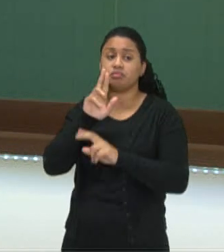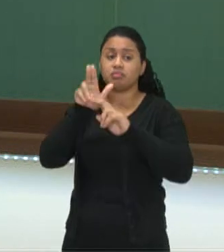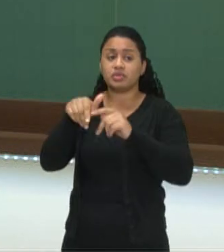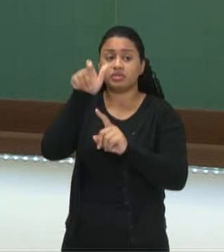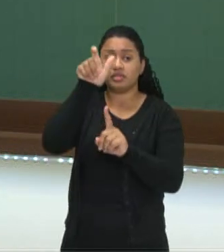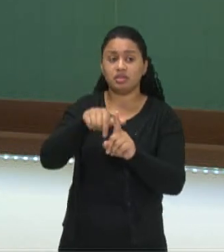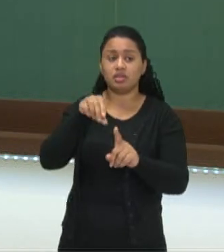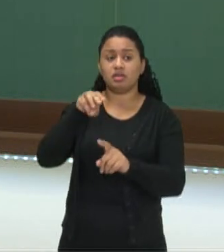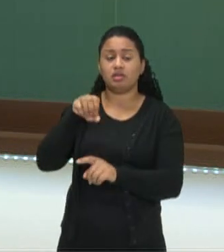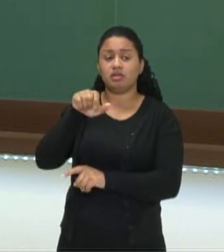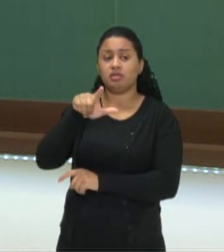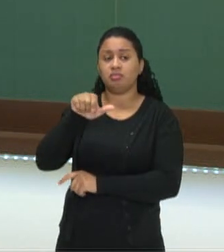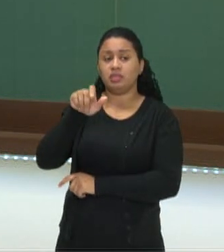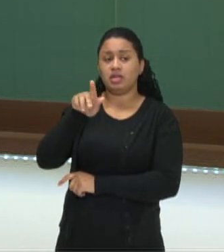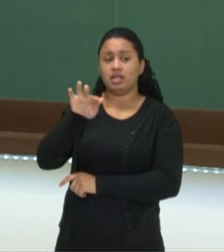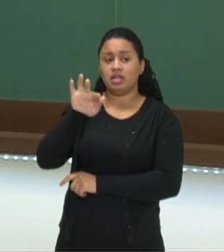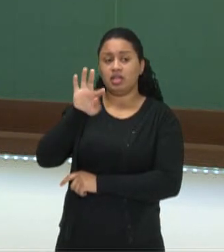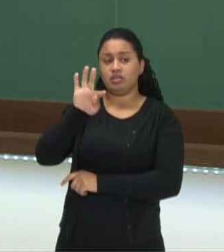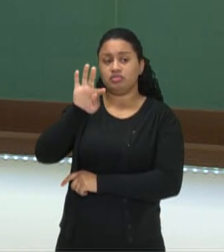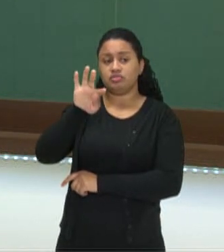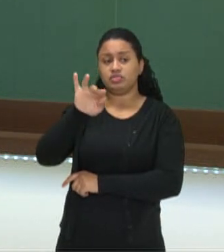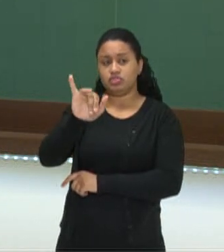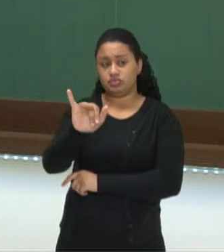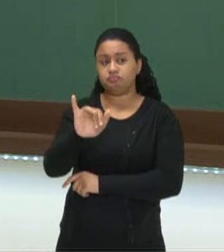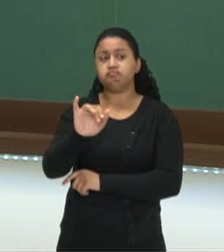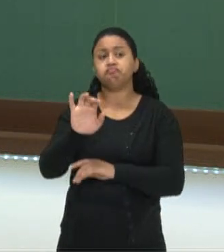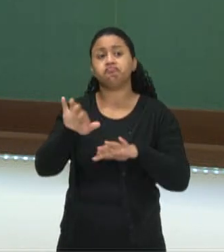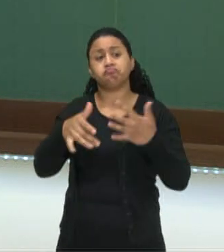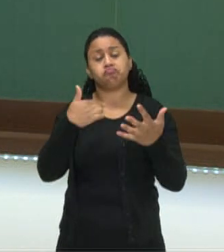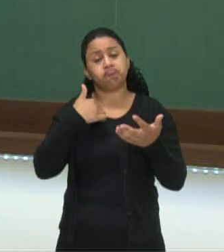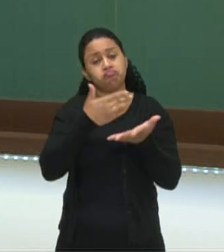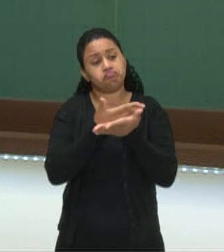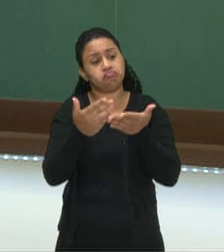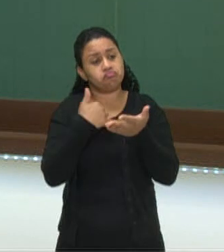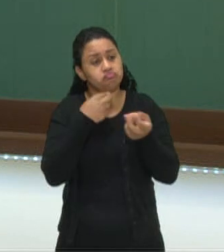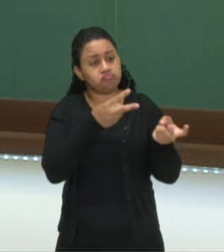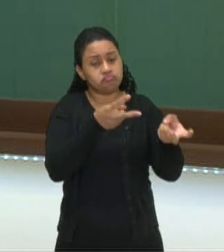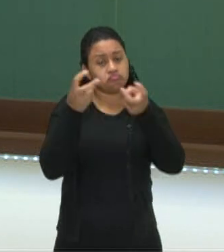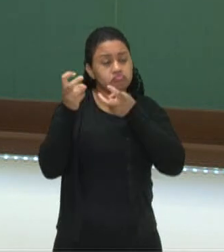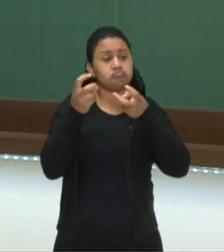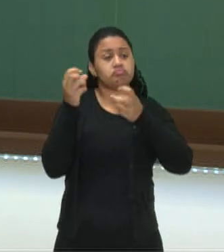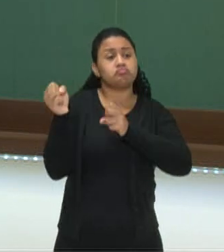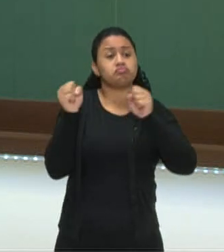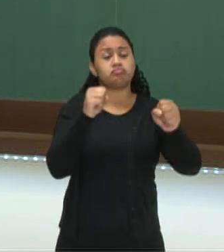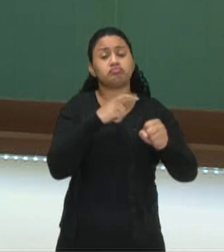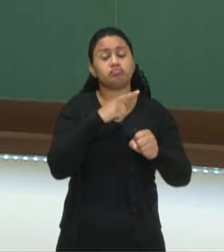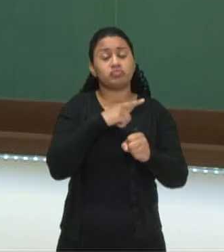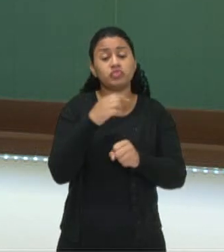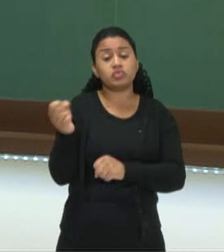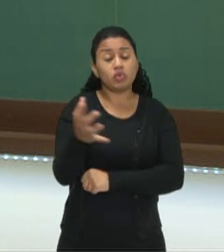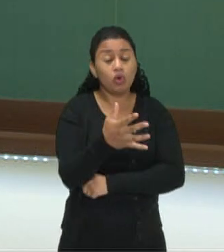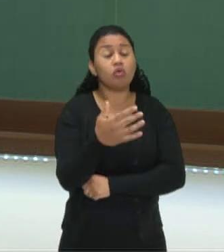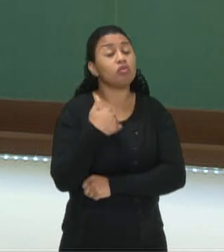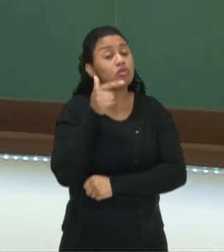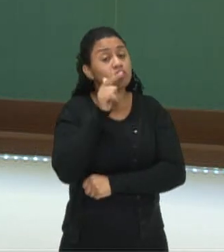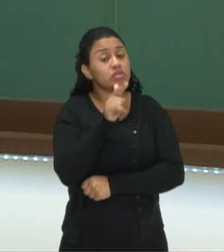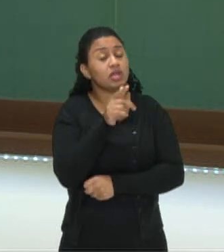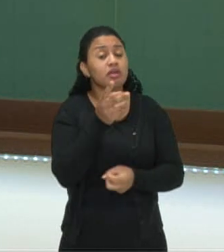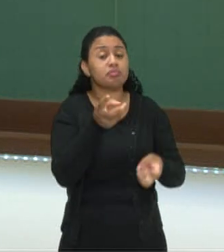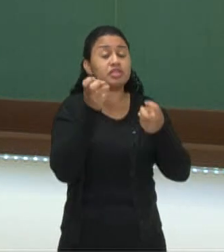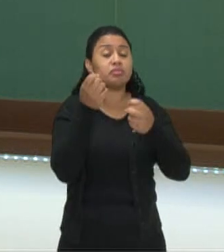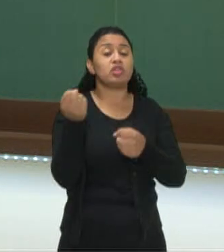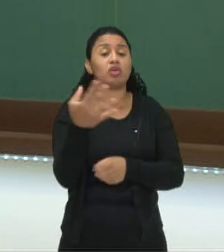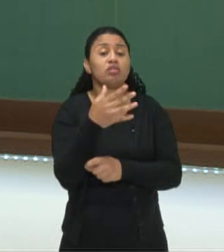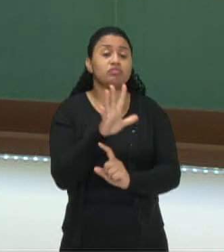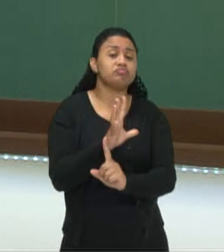ele começa exatamente ver, com esse novo poder que estava vindo, várias vertentes de novas artes. Muitas coisas